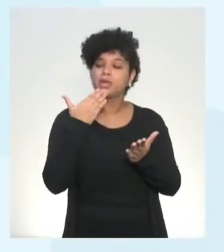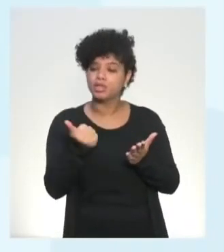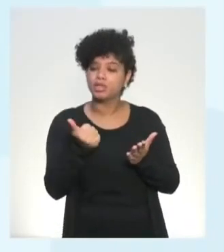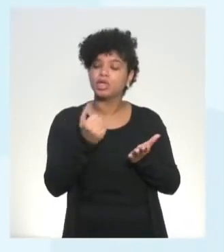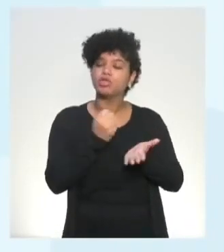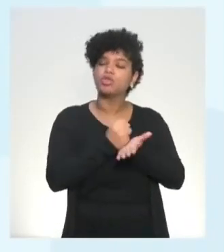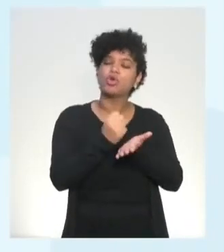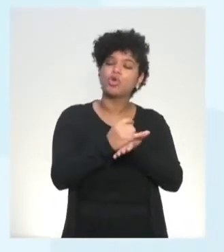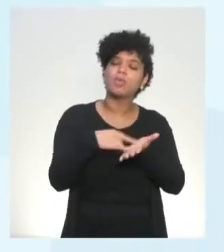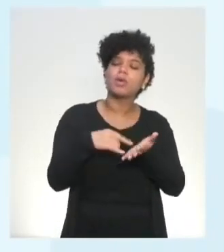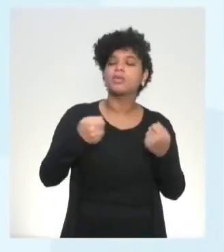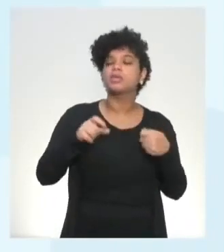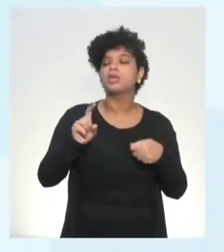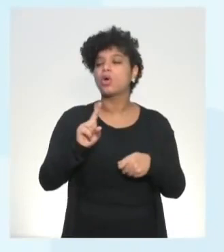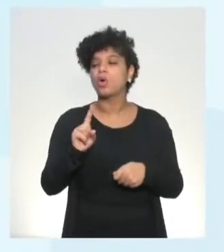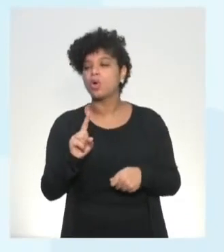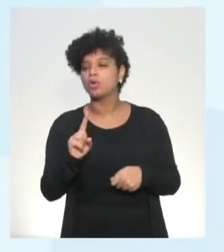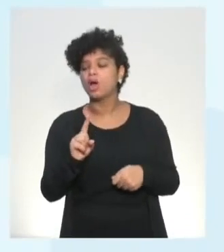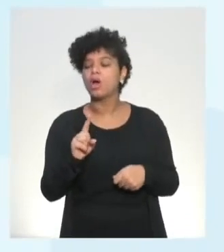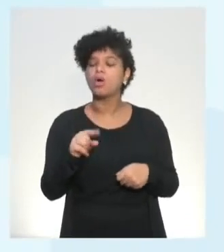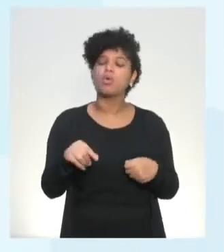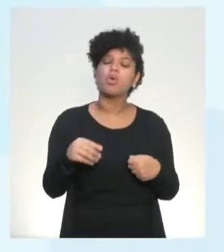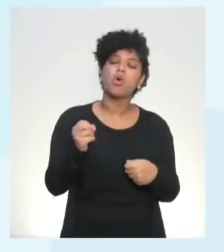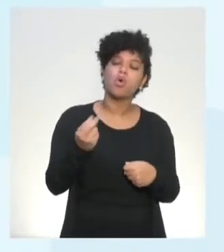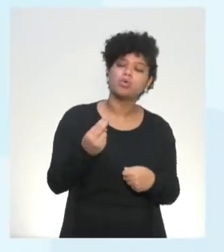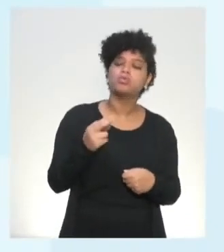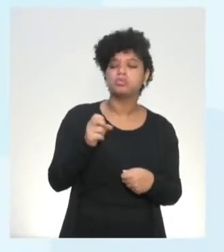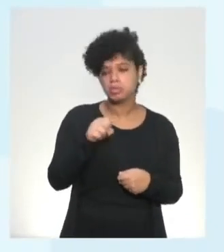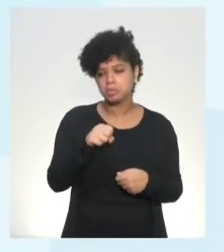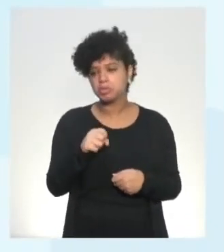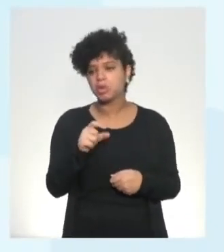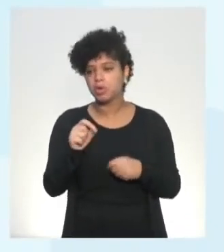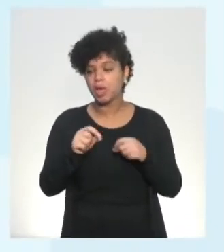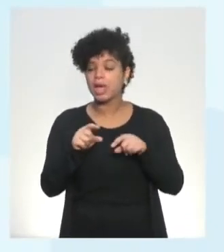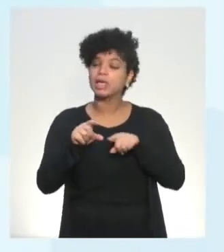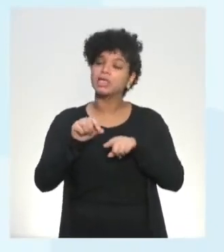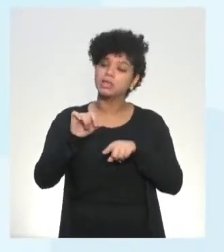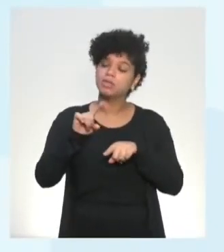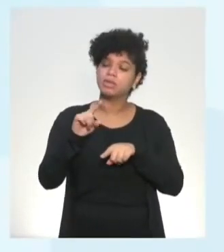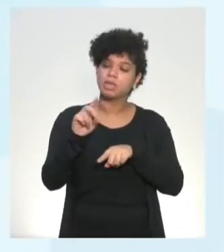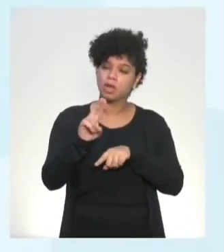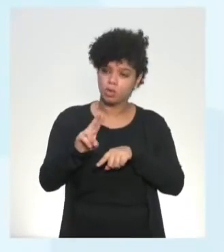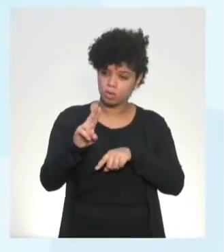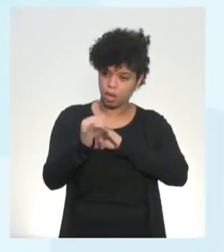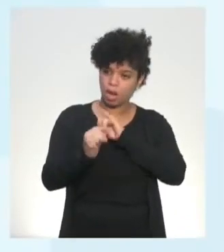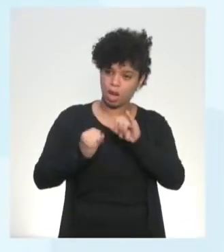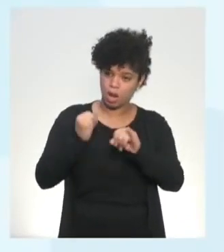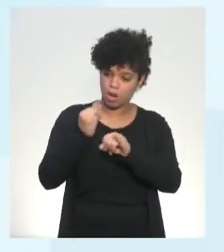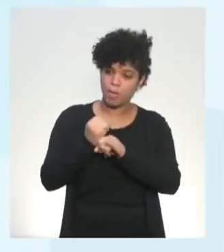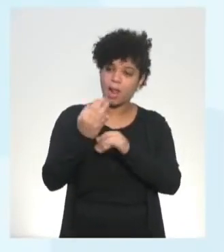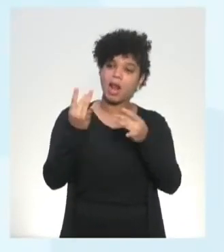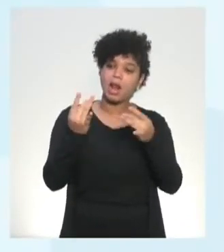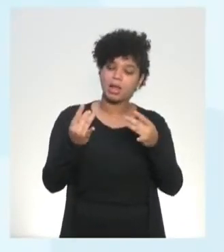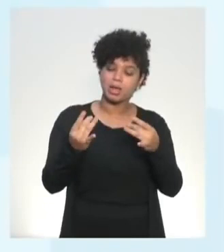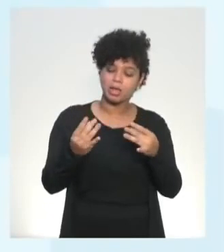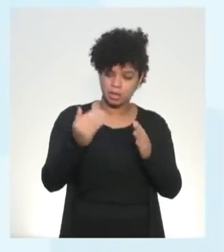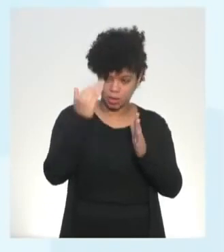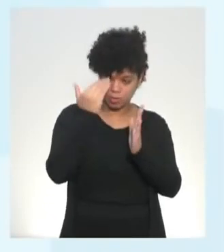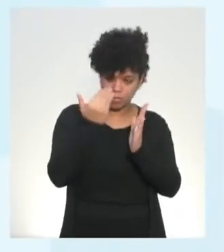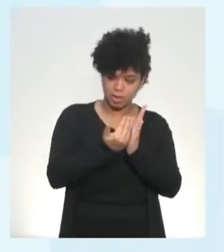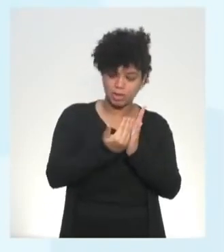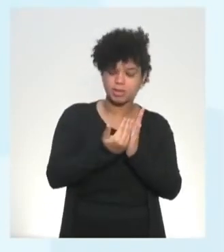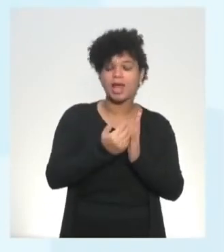unidade. Caso utilize o site da CESP, siga as instruções descritas na página. Atenciosamente,